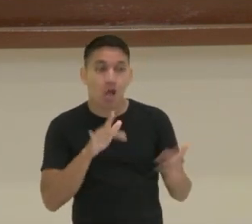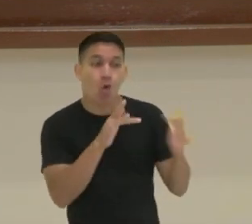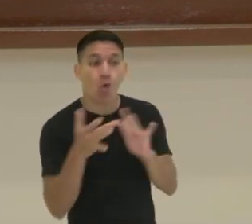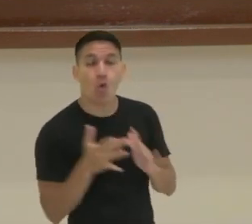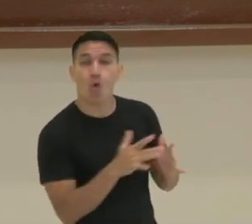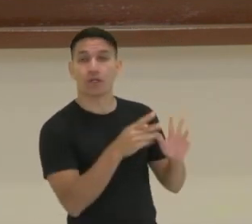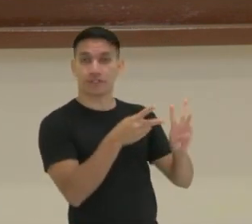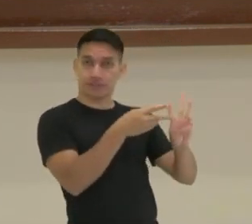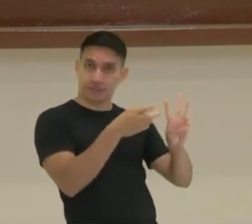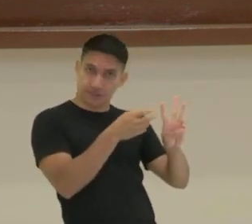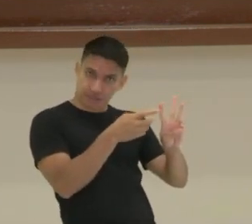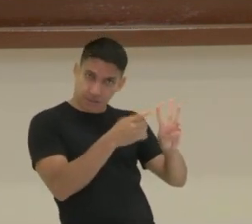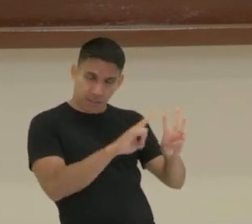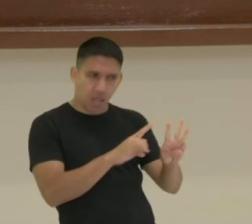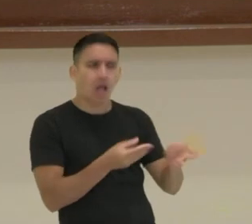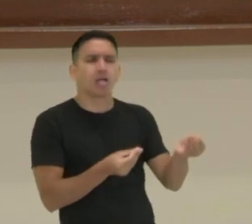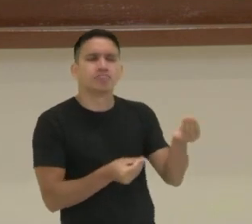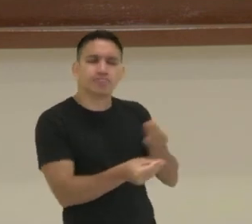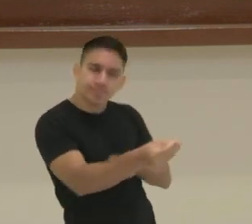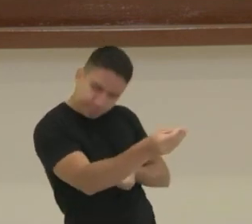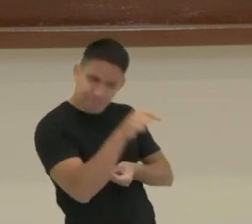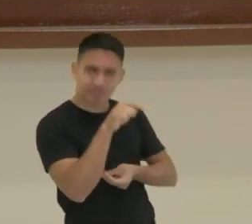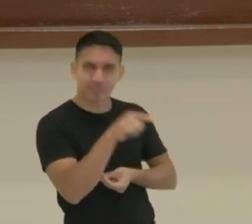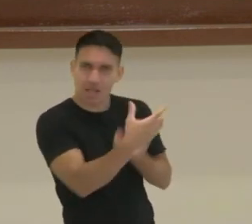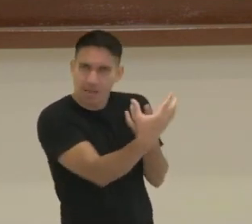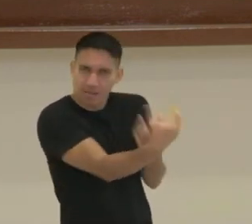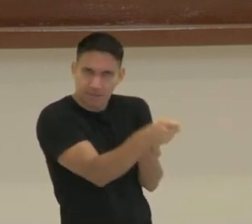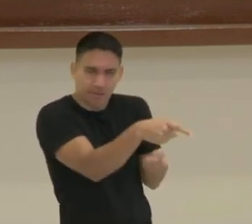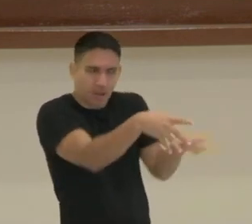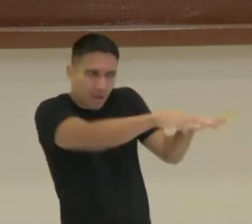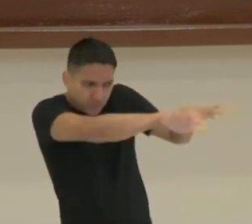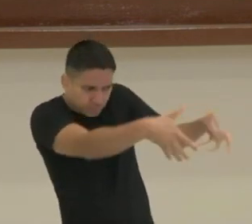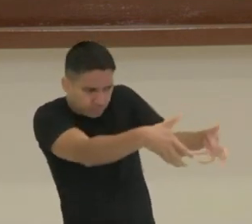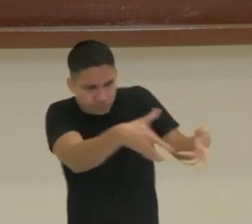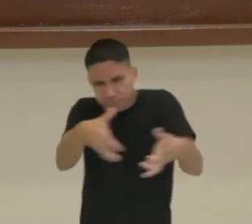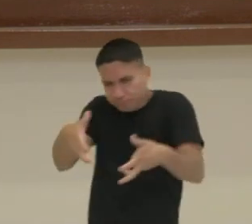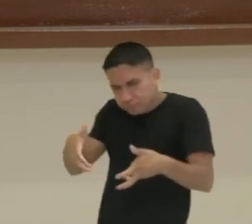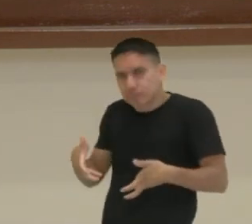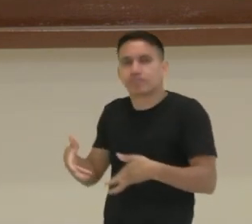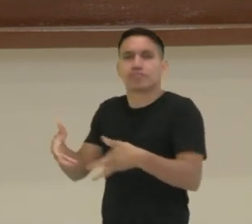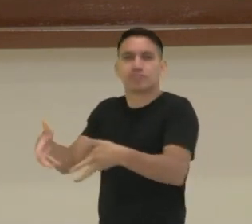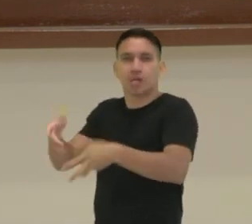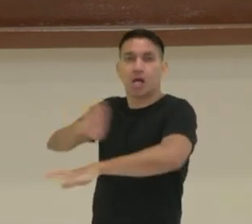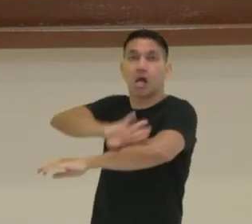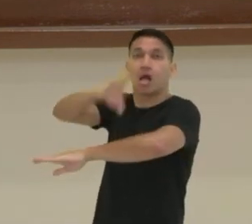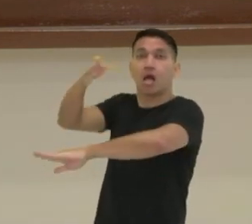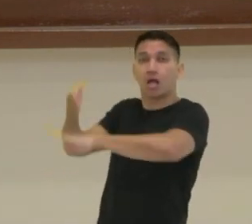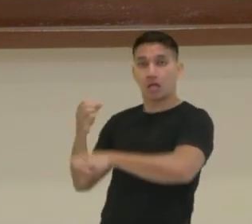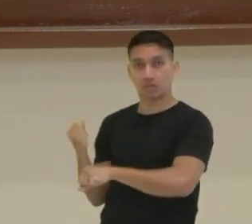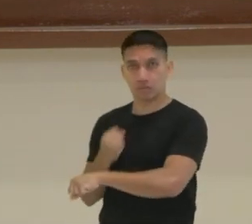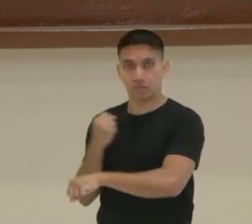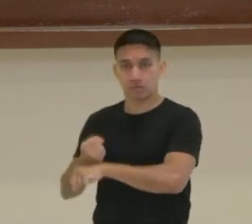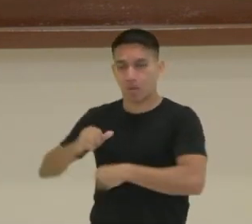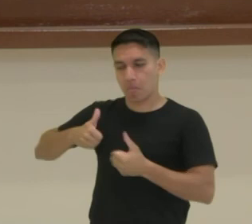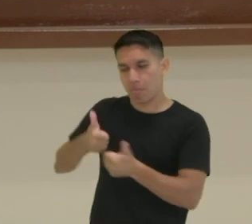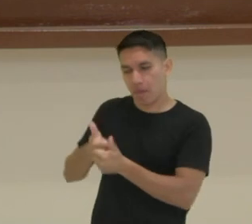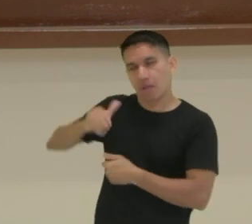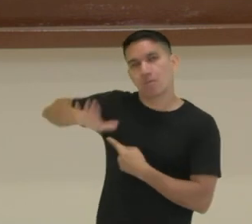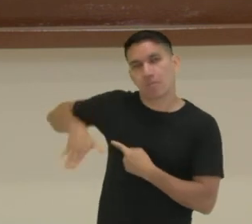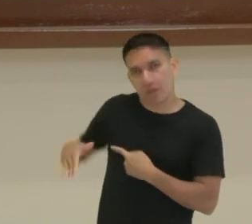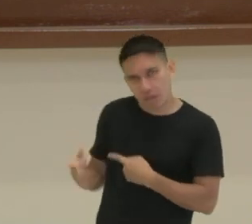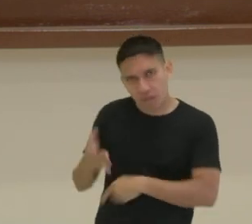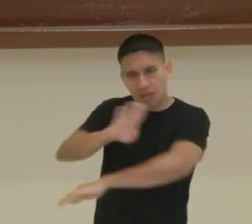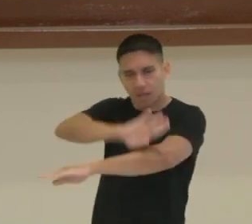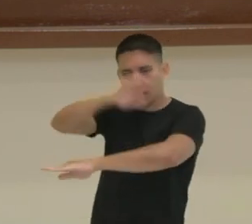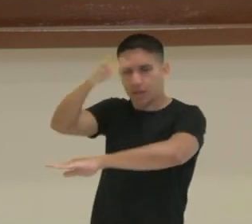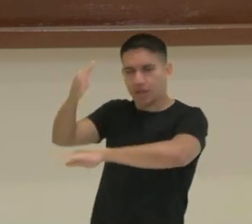índios, convenceram os índios a trazer esses troncos de pau-brasil até o litoral, até as